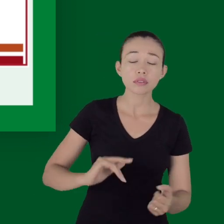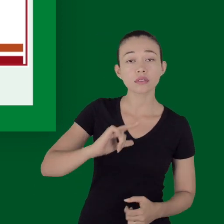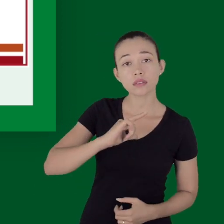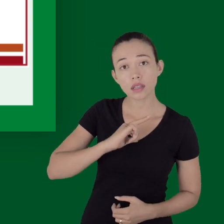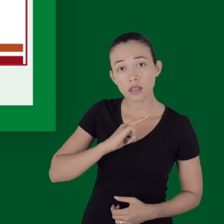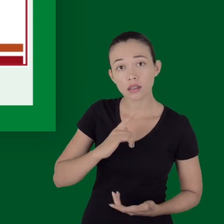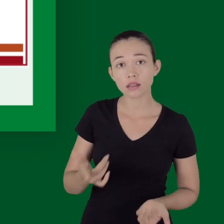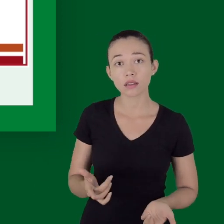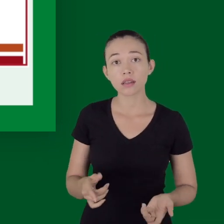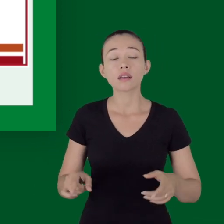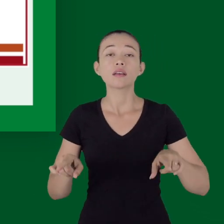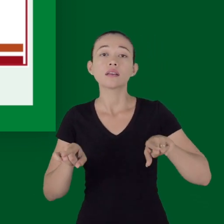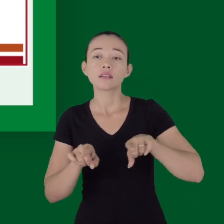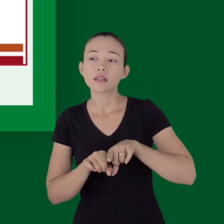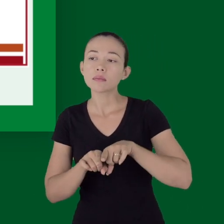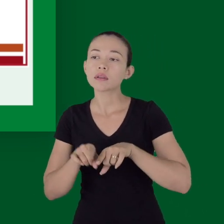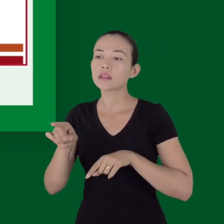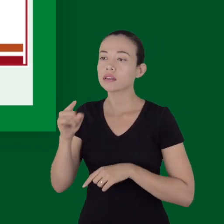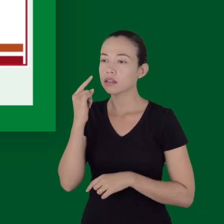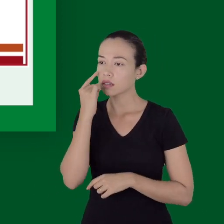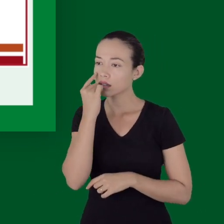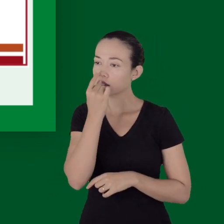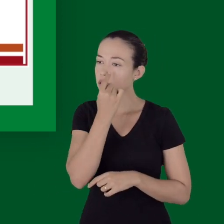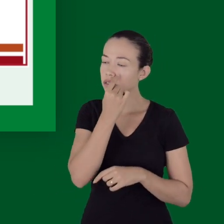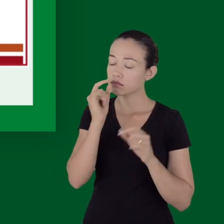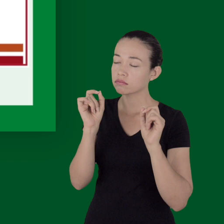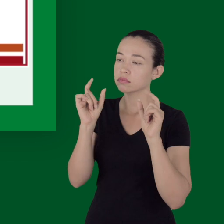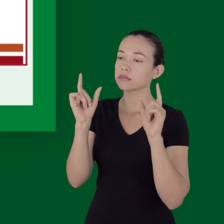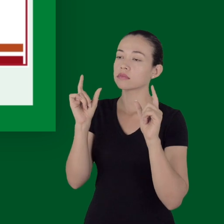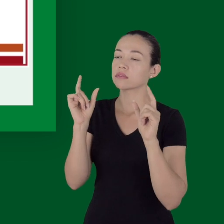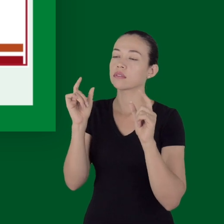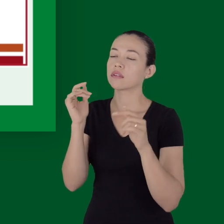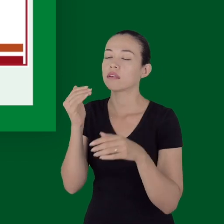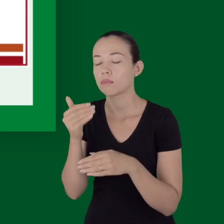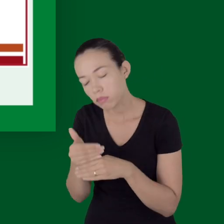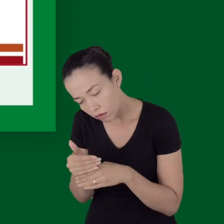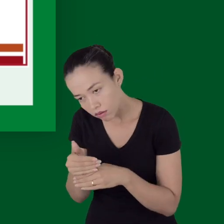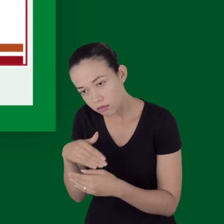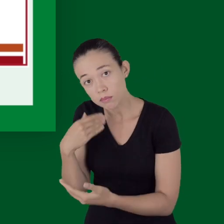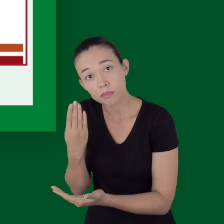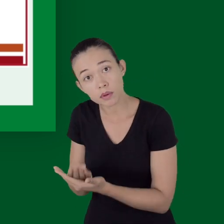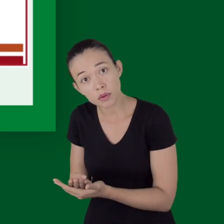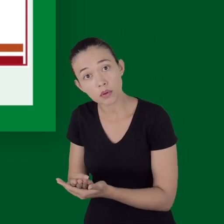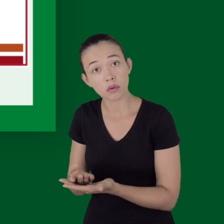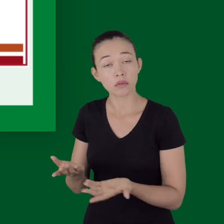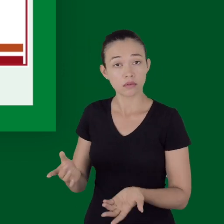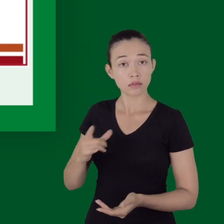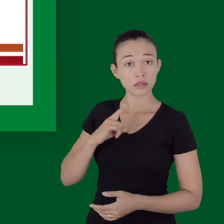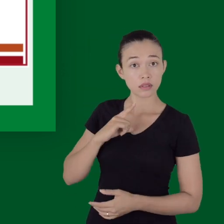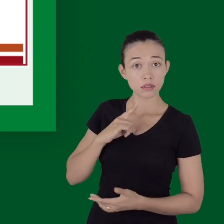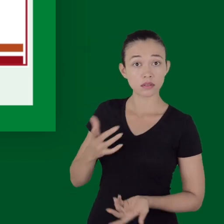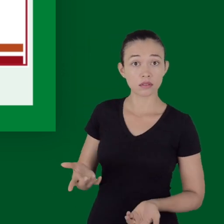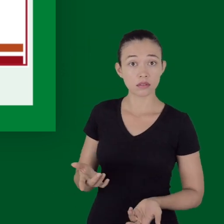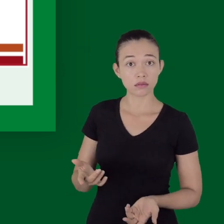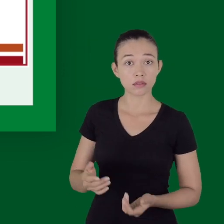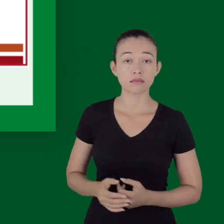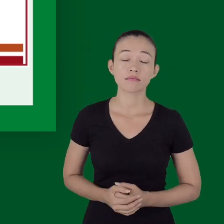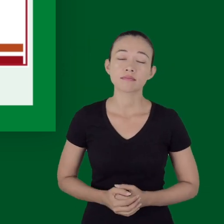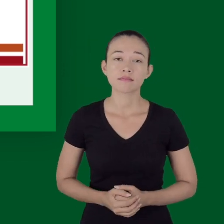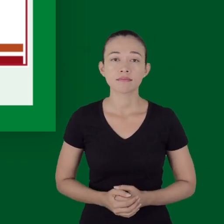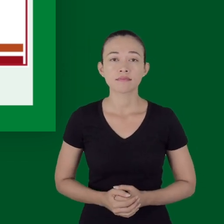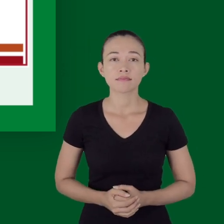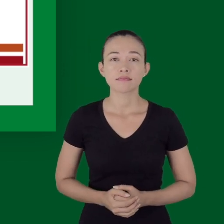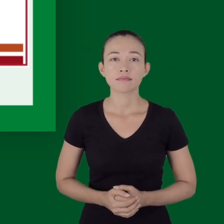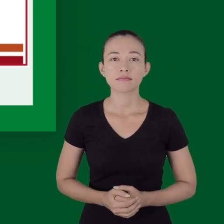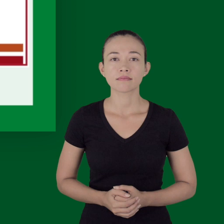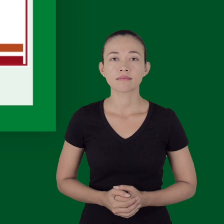de instabilidade, se o paciente tem hipotensão, se ele tem alteração do estado do nível de consciência, se ele desmaiou, né? Se